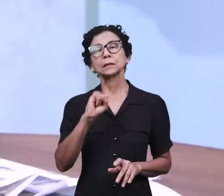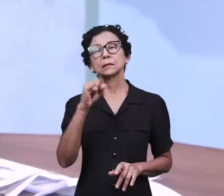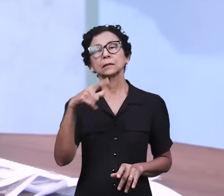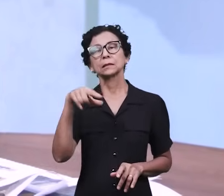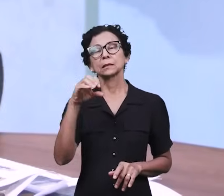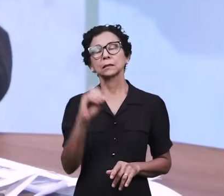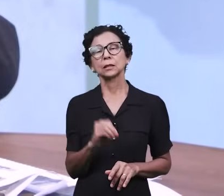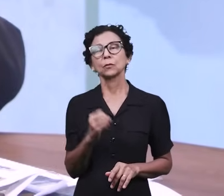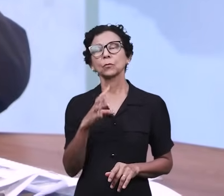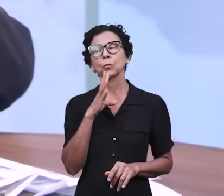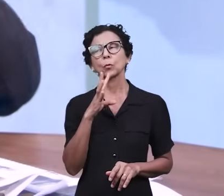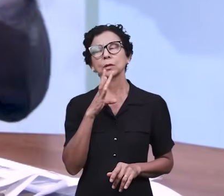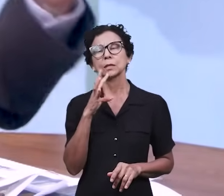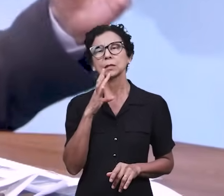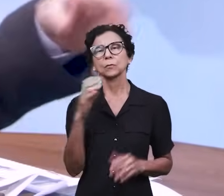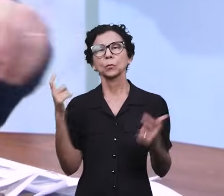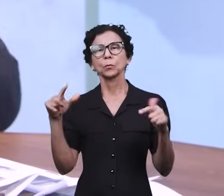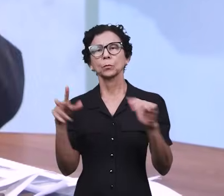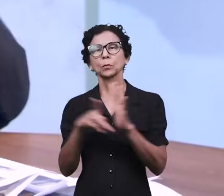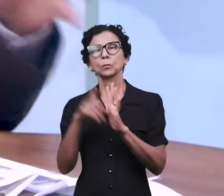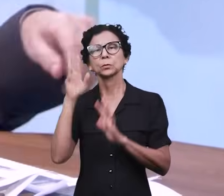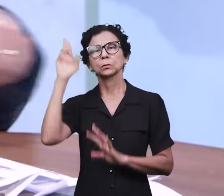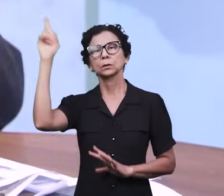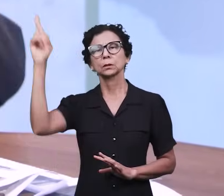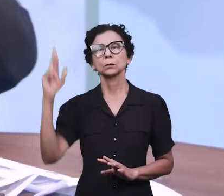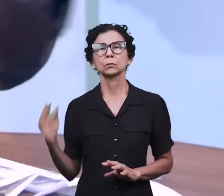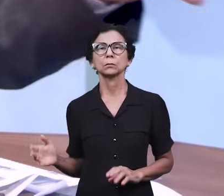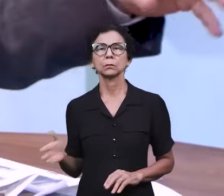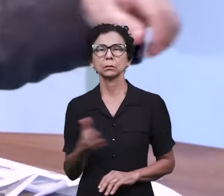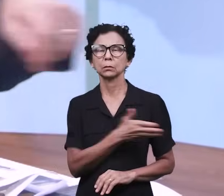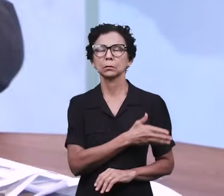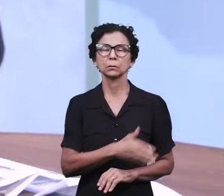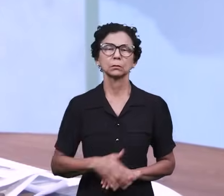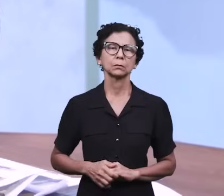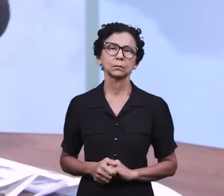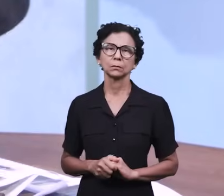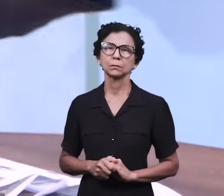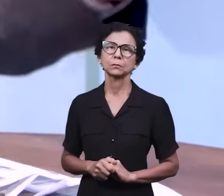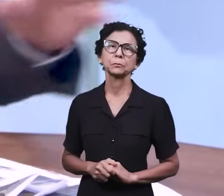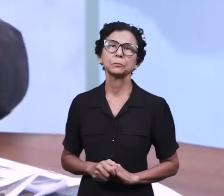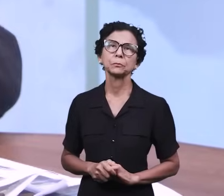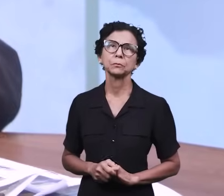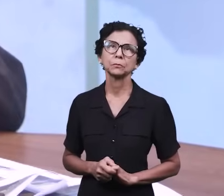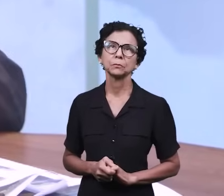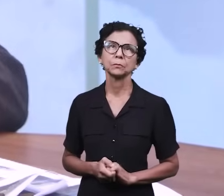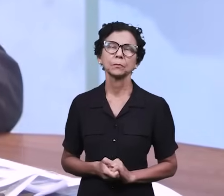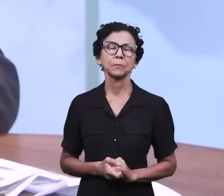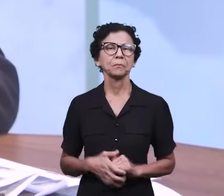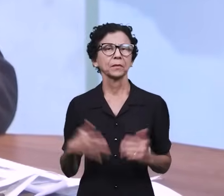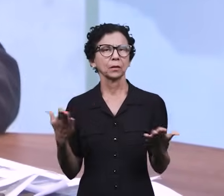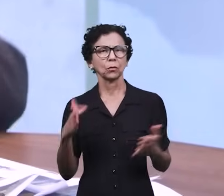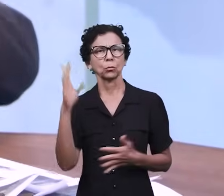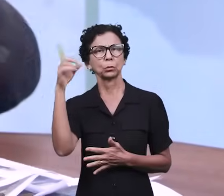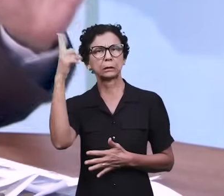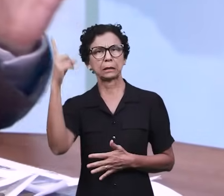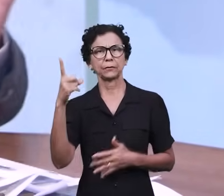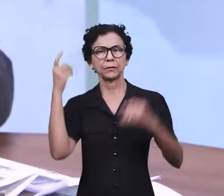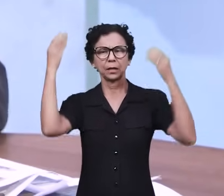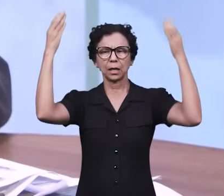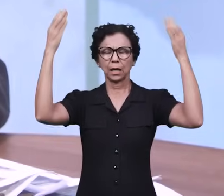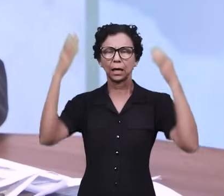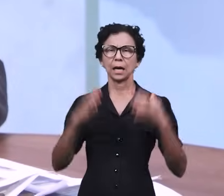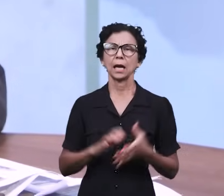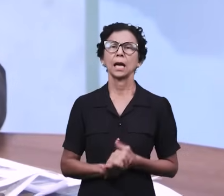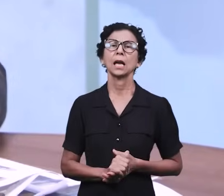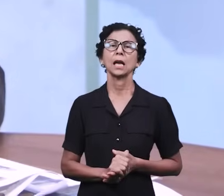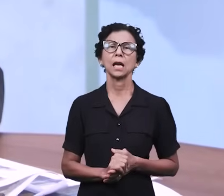dessas coisas, depois que Davi estava estabelecido como rei, as nações vencidas, os inimigos vencidos, já